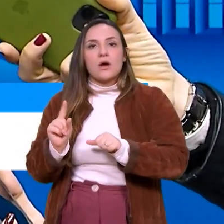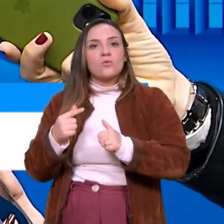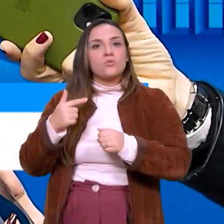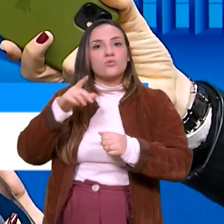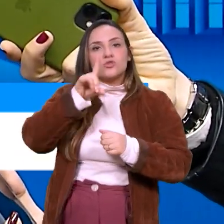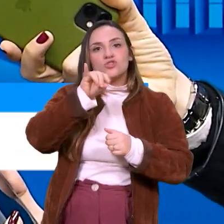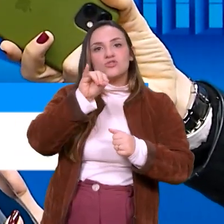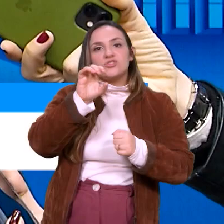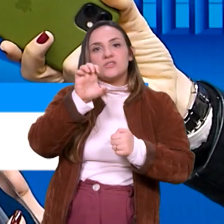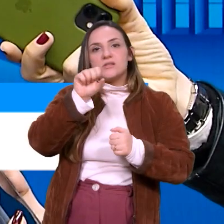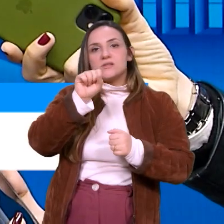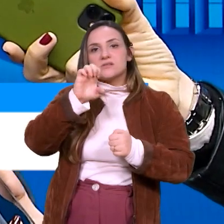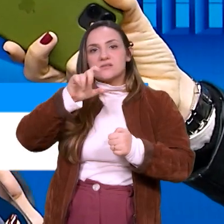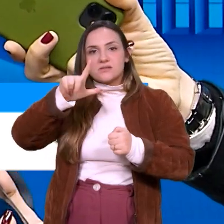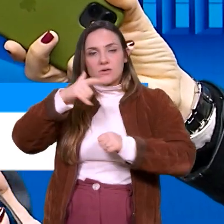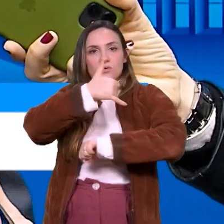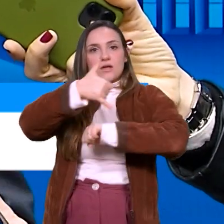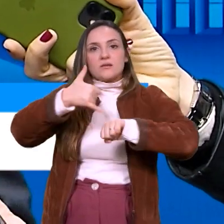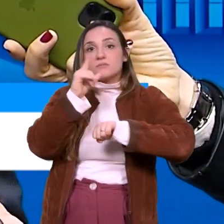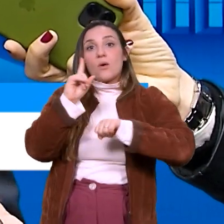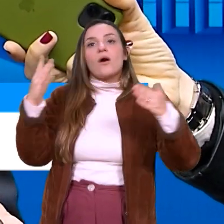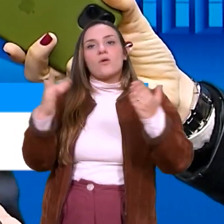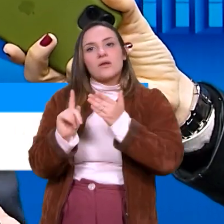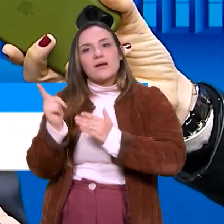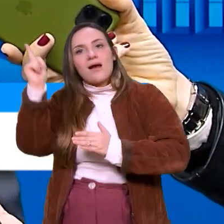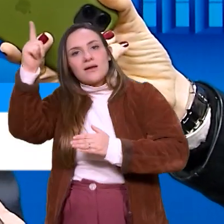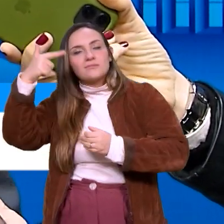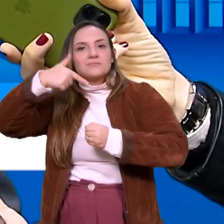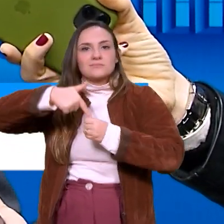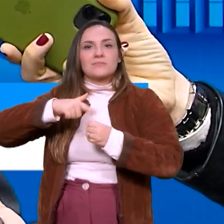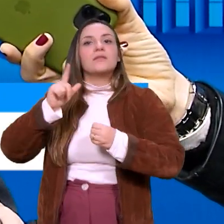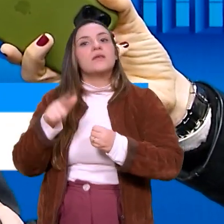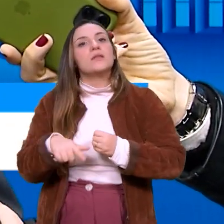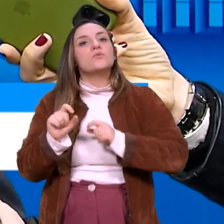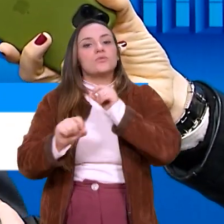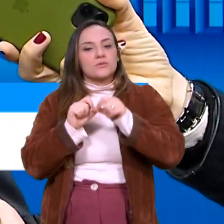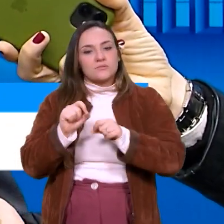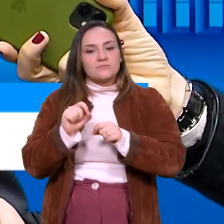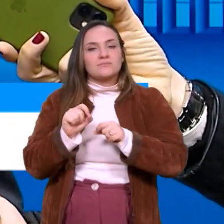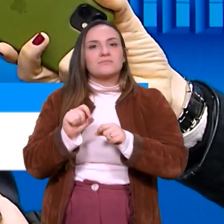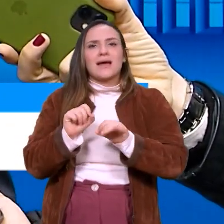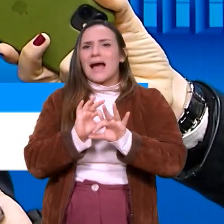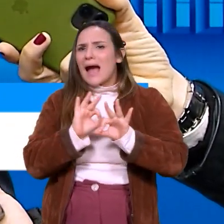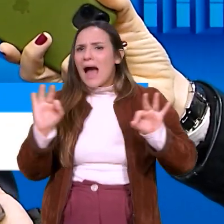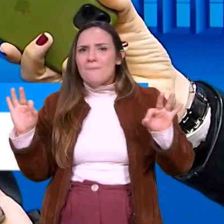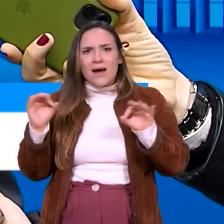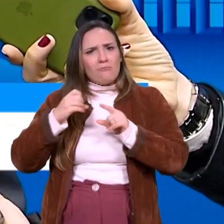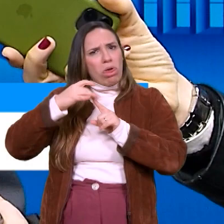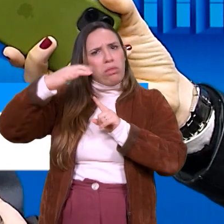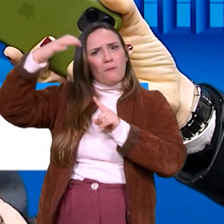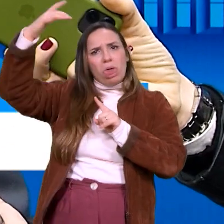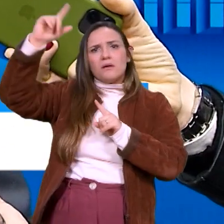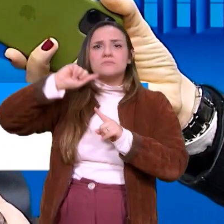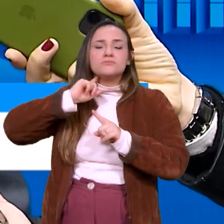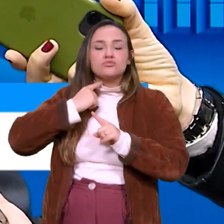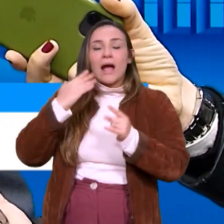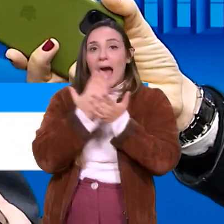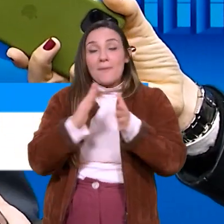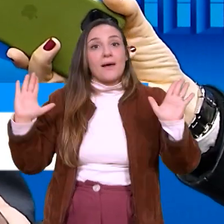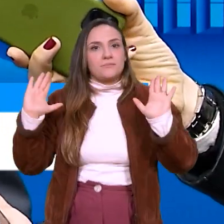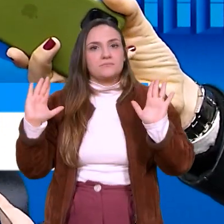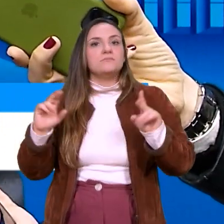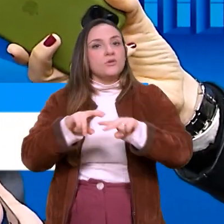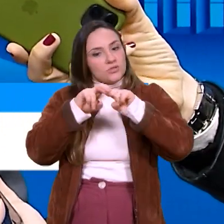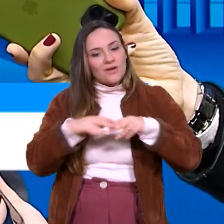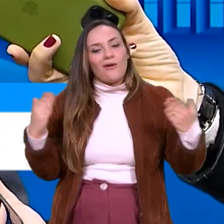para o gás natural. É a diretriz do governo em busca do estado carbono neutro. Então nós demos